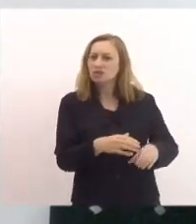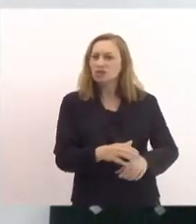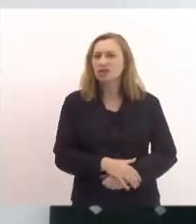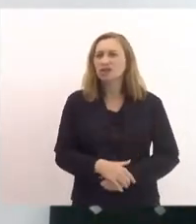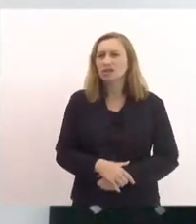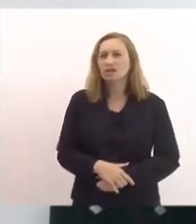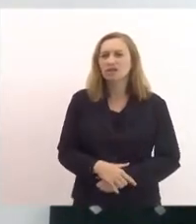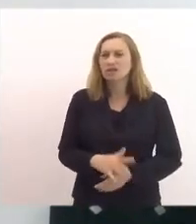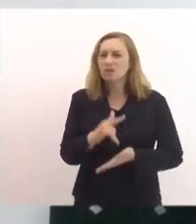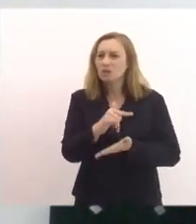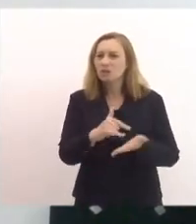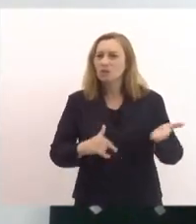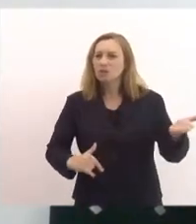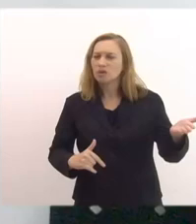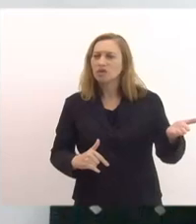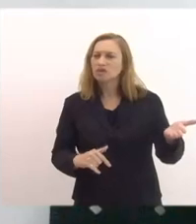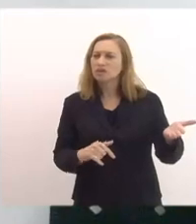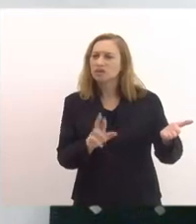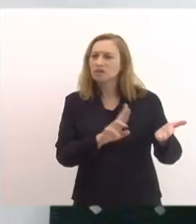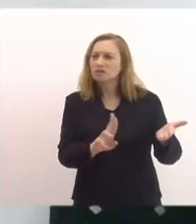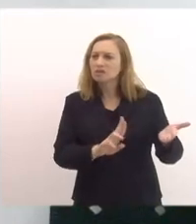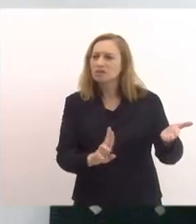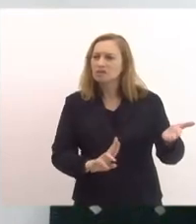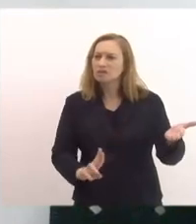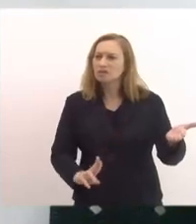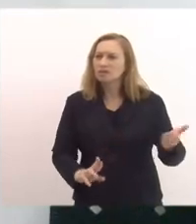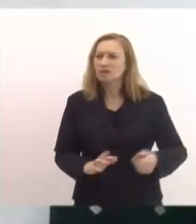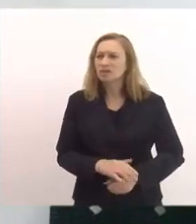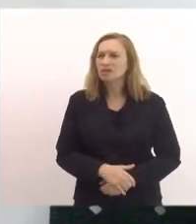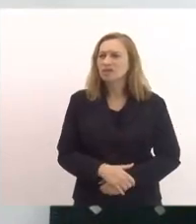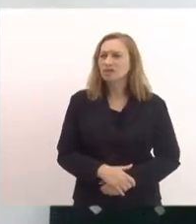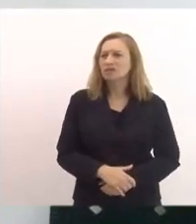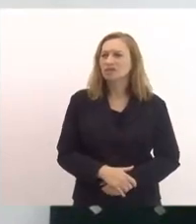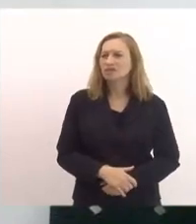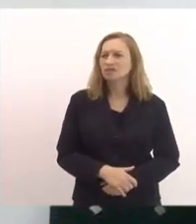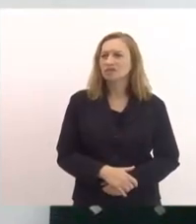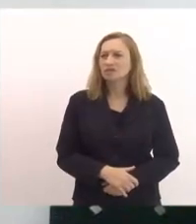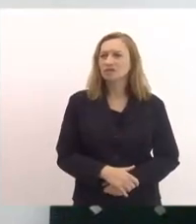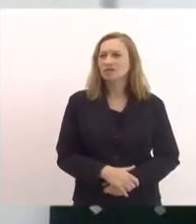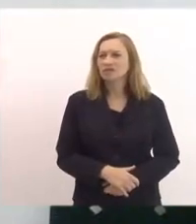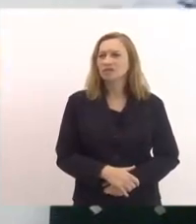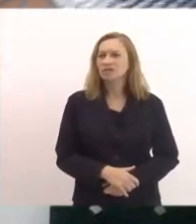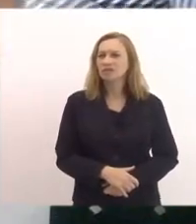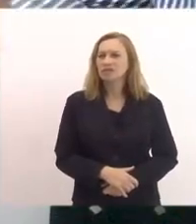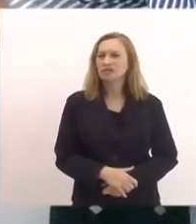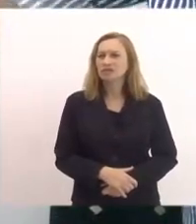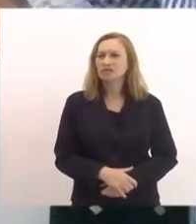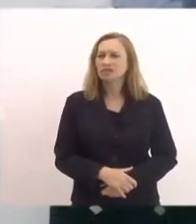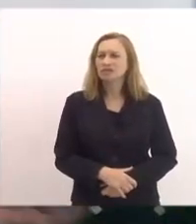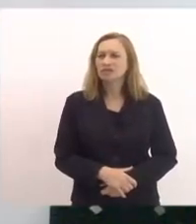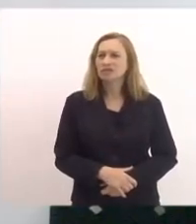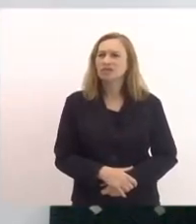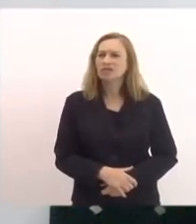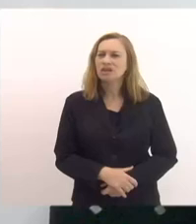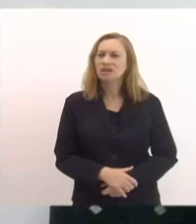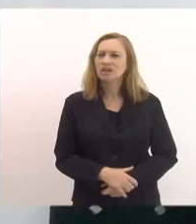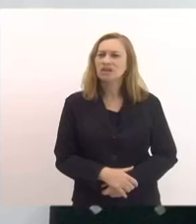tenho uma relação aqui, ó, que são. Depois eu vou deixar com o senhor, com o deputado Rodrigo